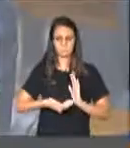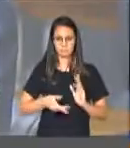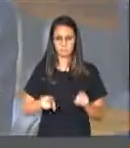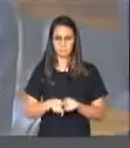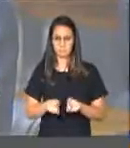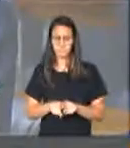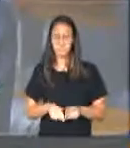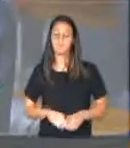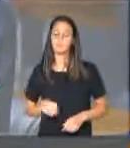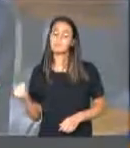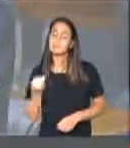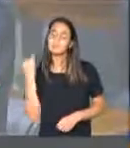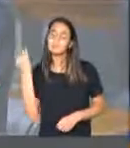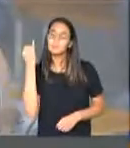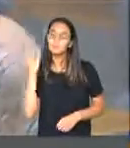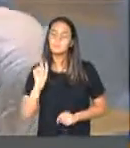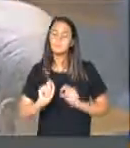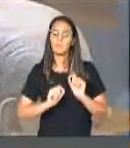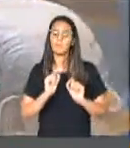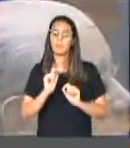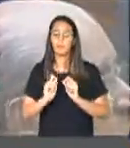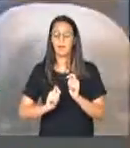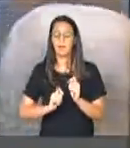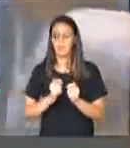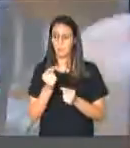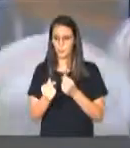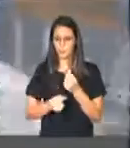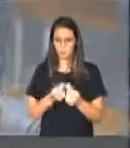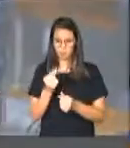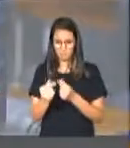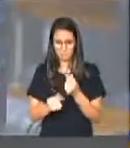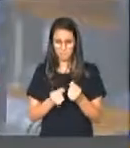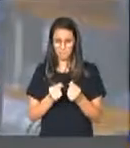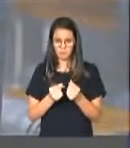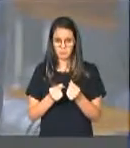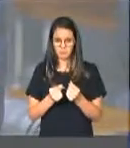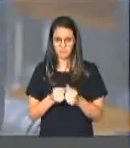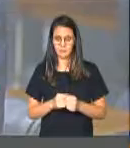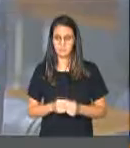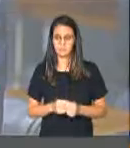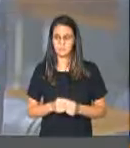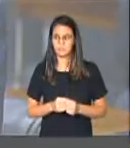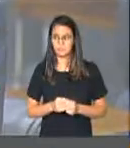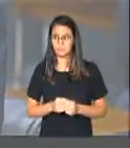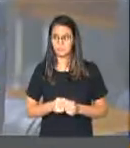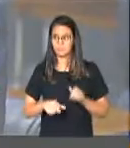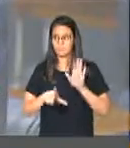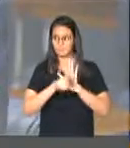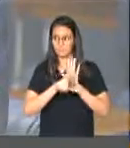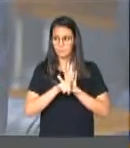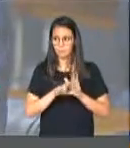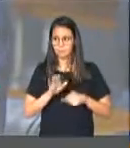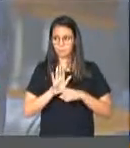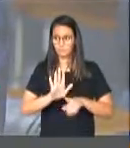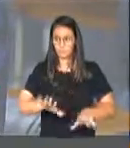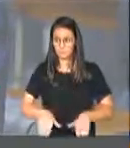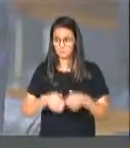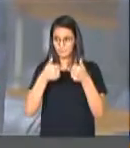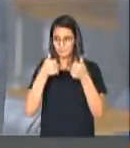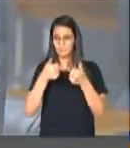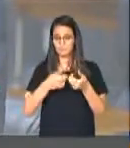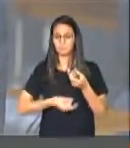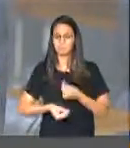importância disso vem o que a economia vai ser fortalecida a partir da reforma tributária. Eu